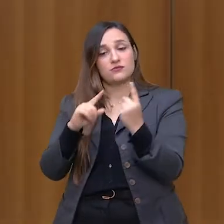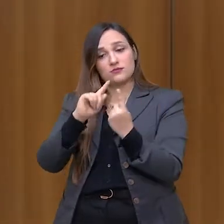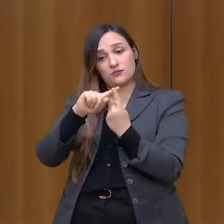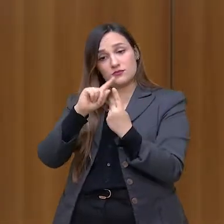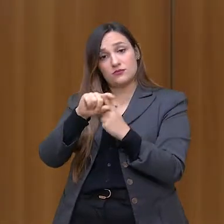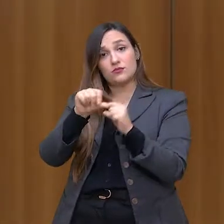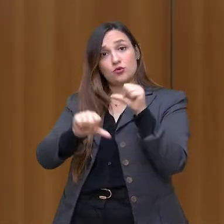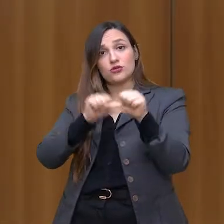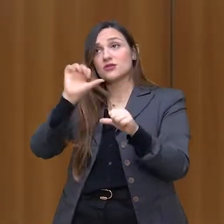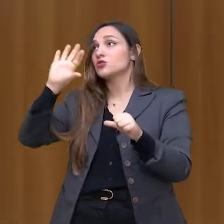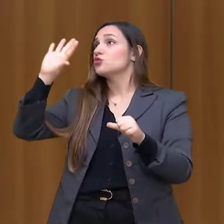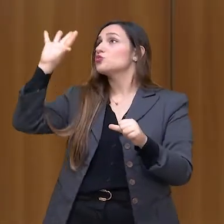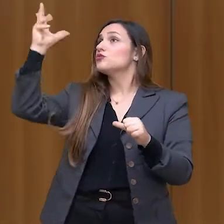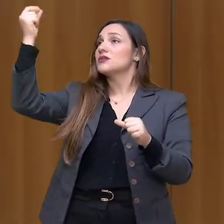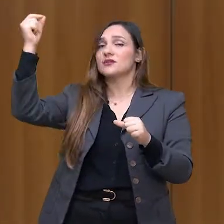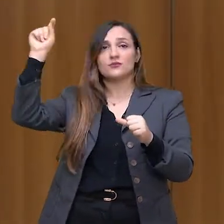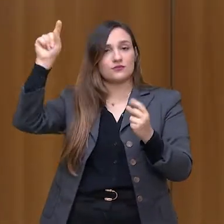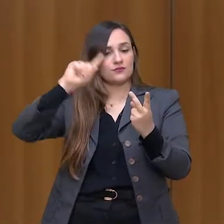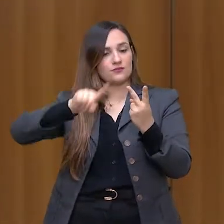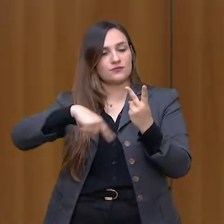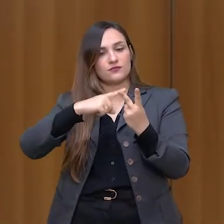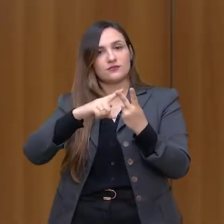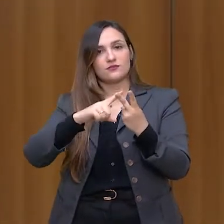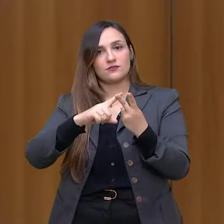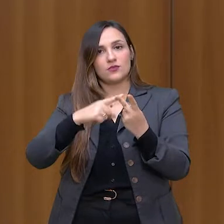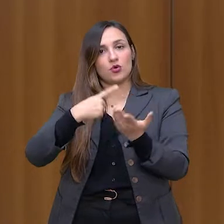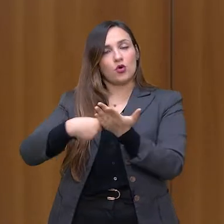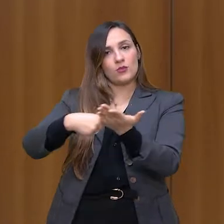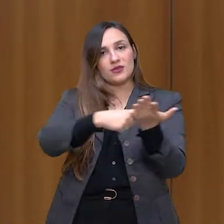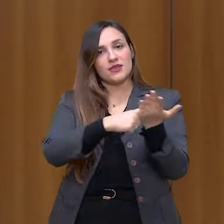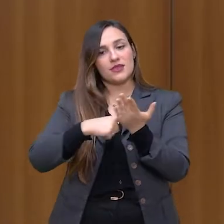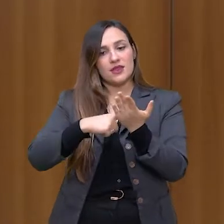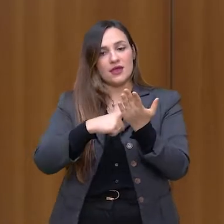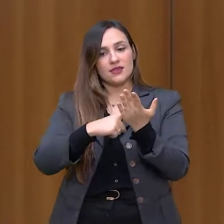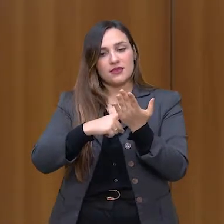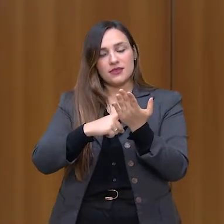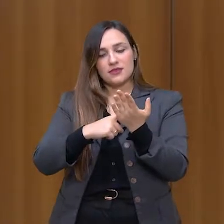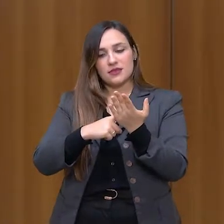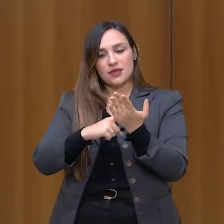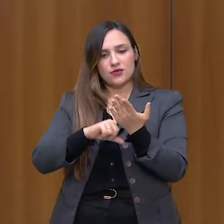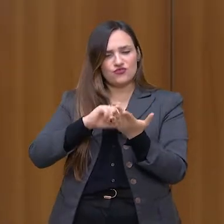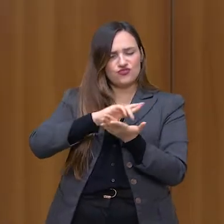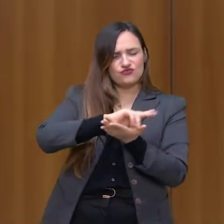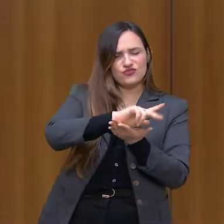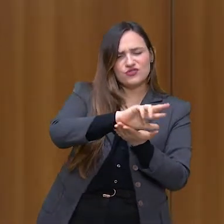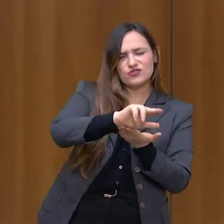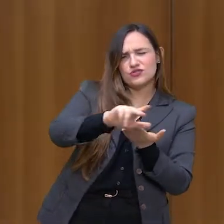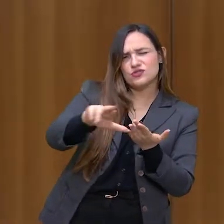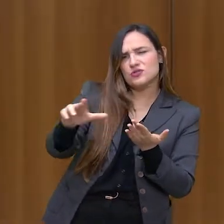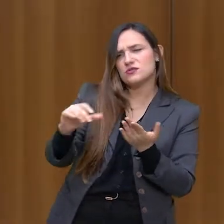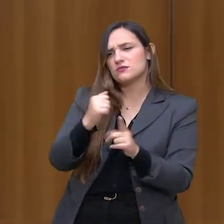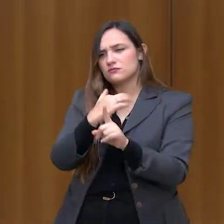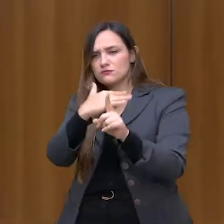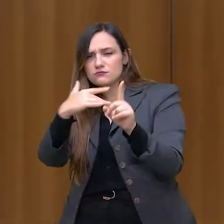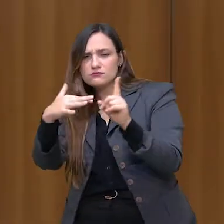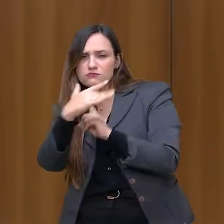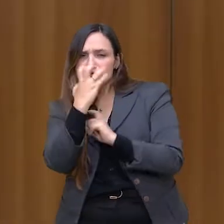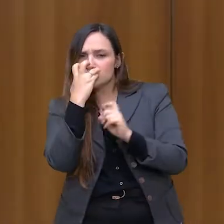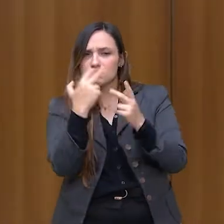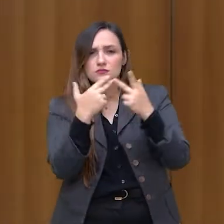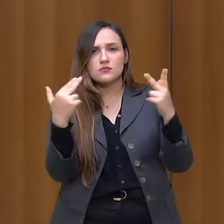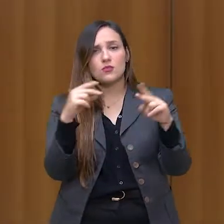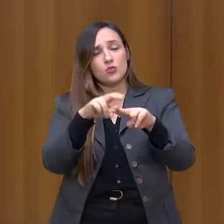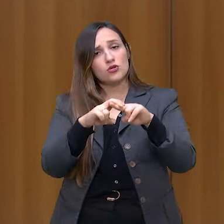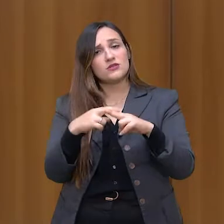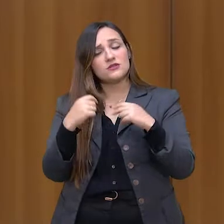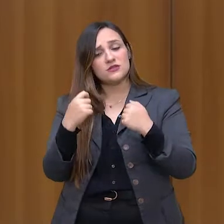muito importantes, que é a questão da mudança climática, a questão da Convenção da Biodiversidade, e que nós, quando pensamos num